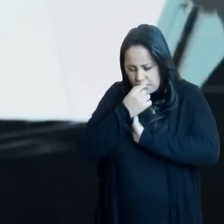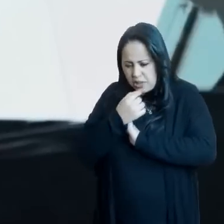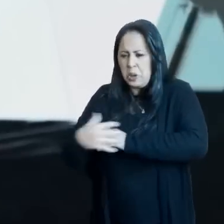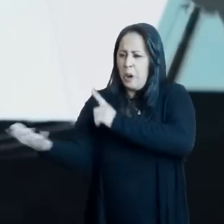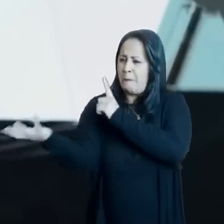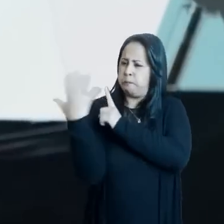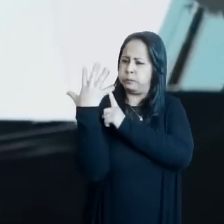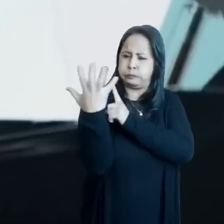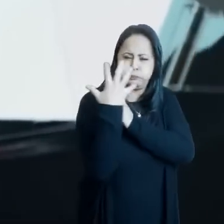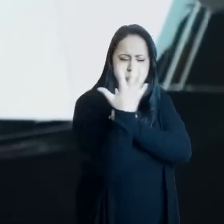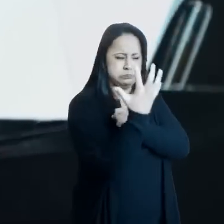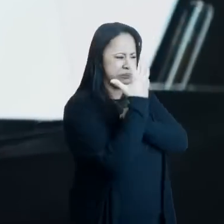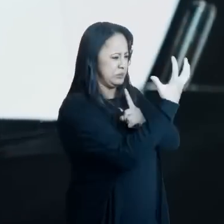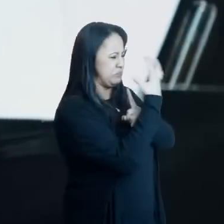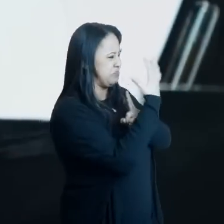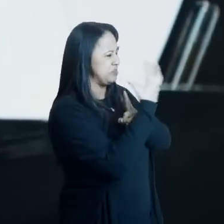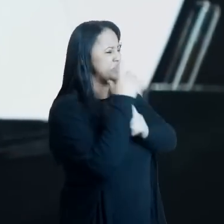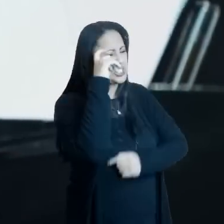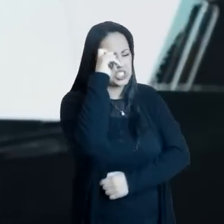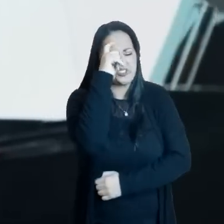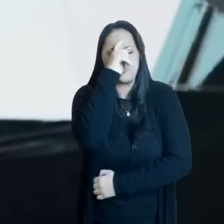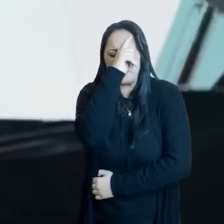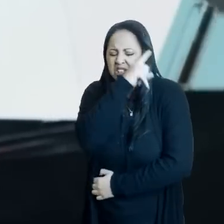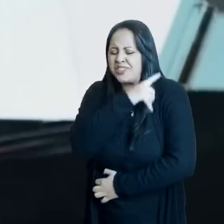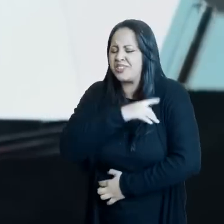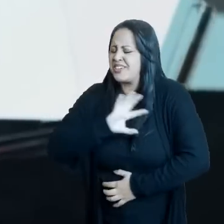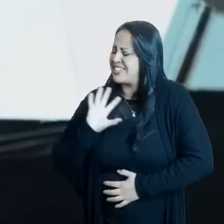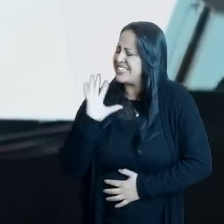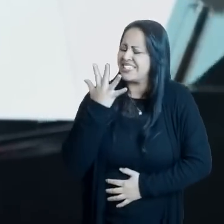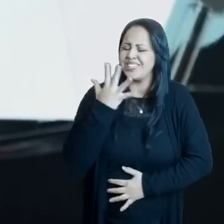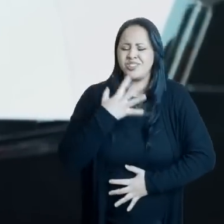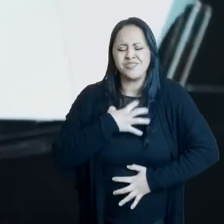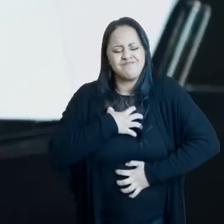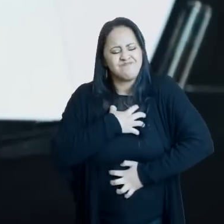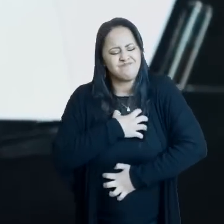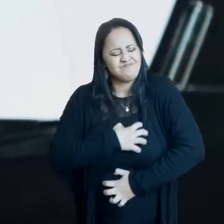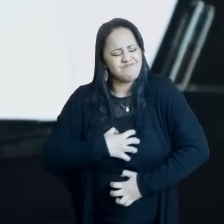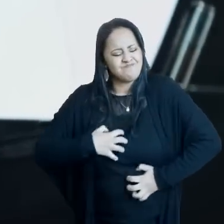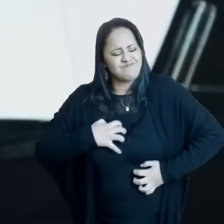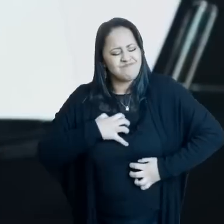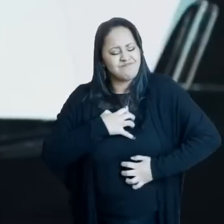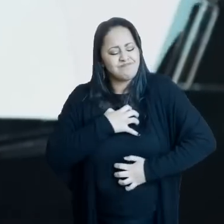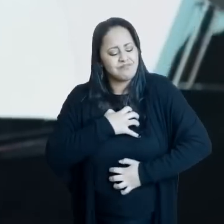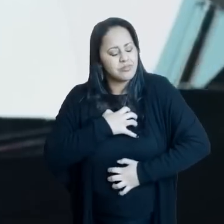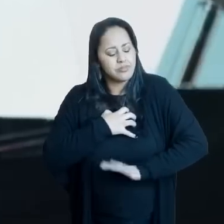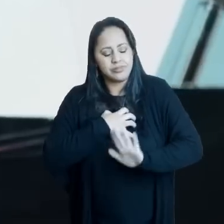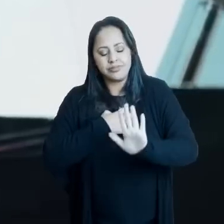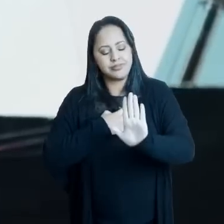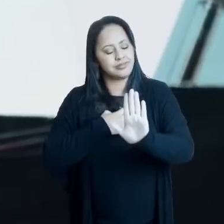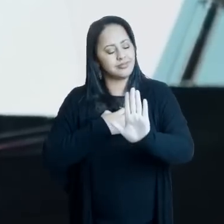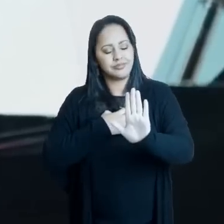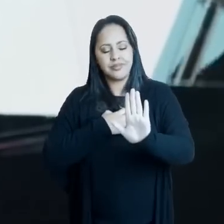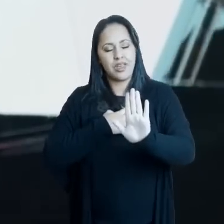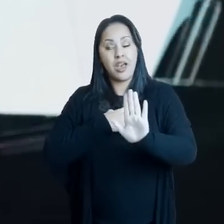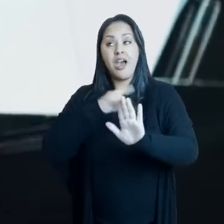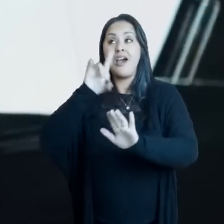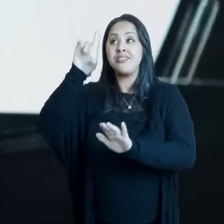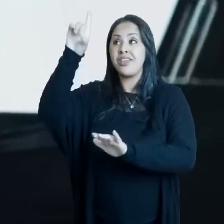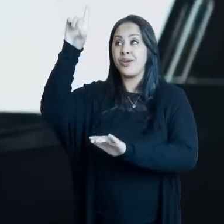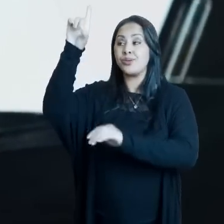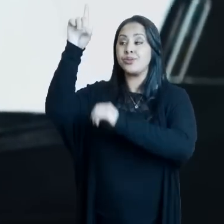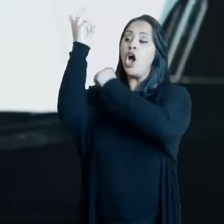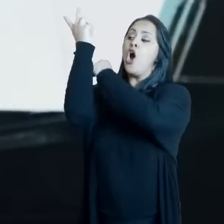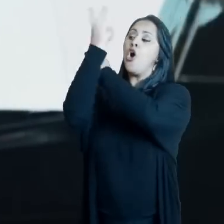Por mais pressão que seja a situação, o